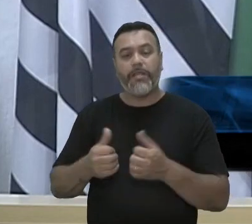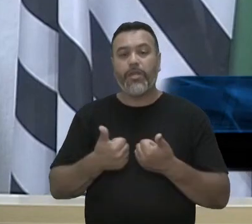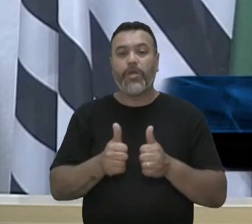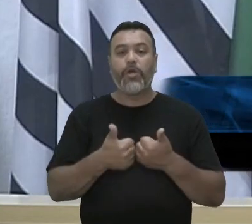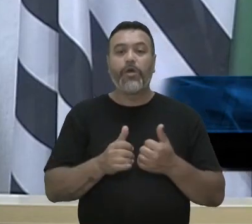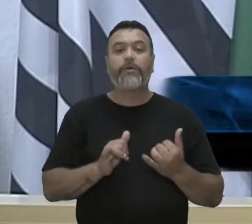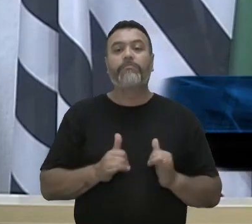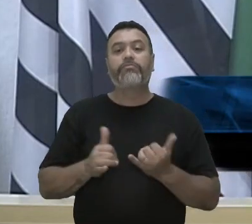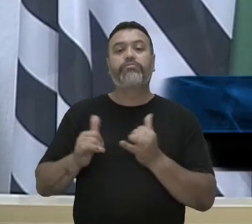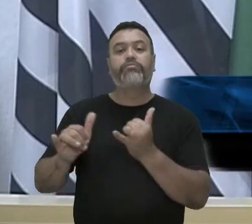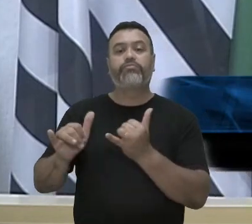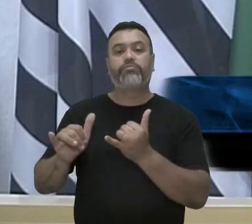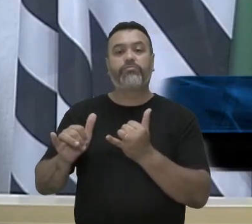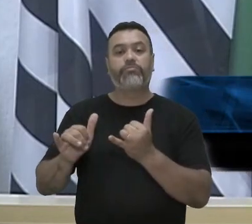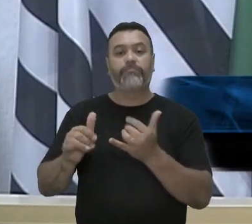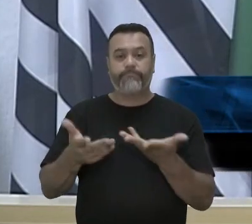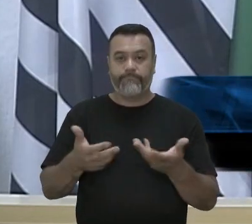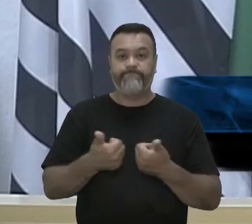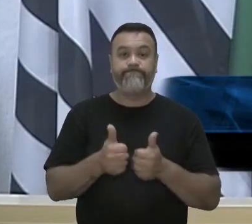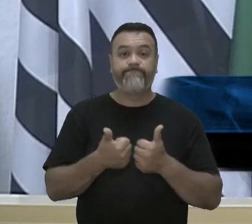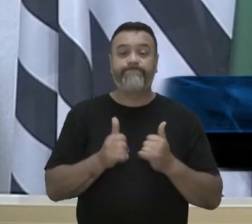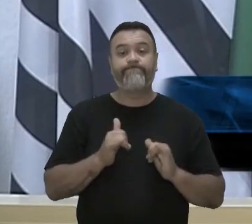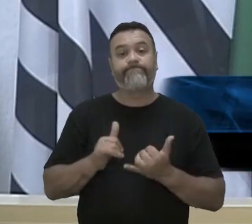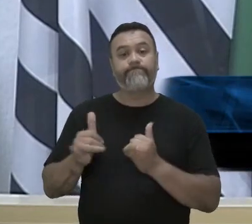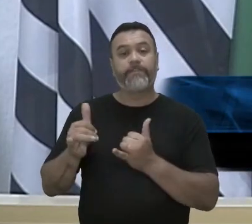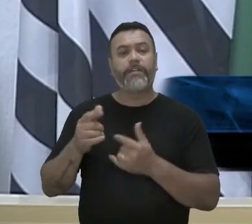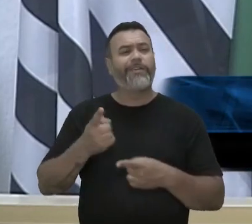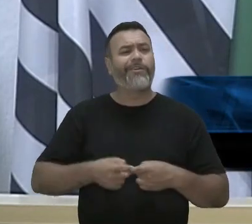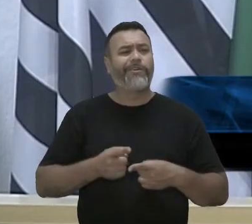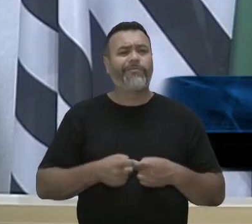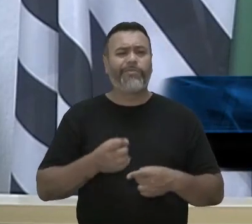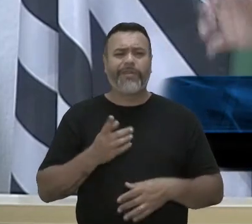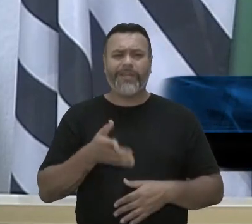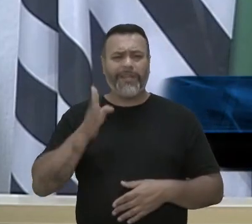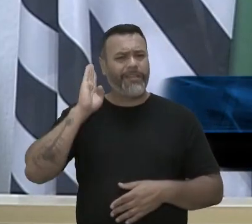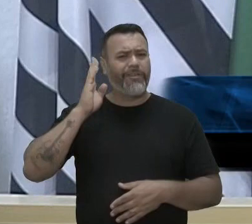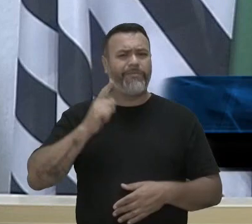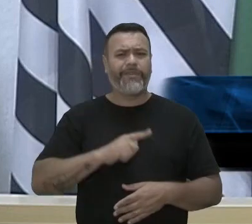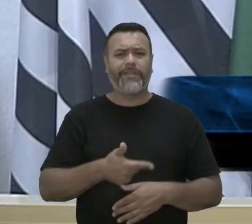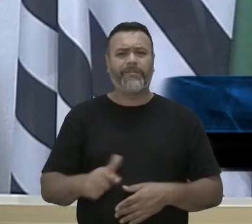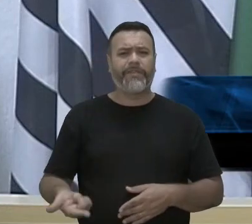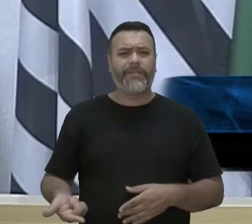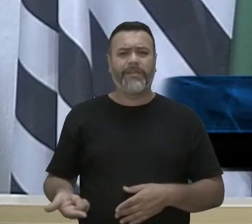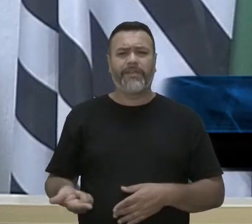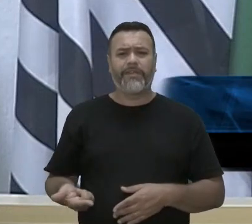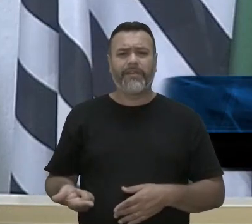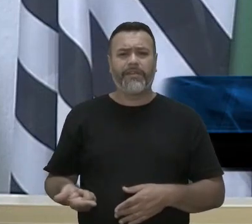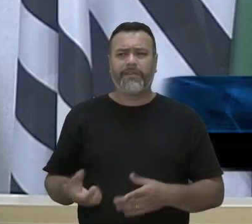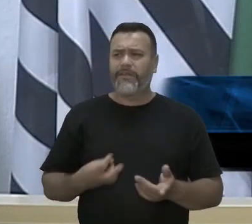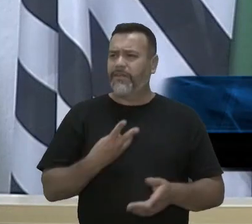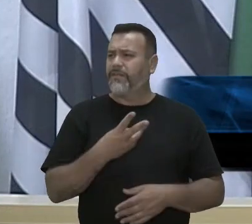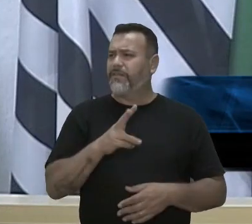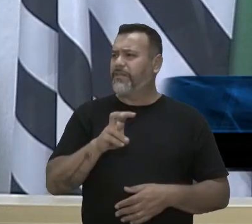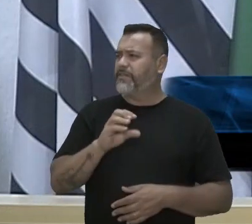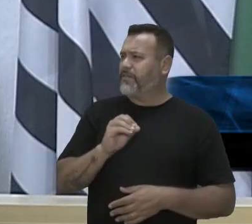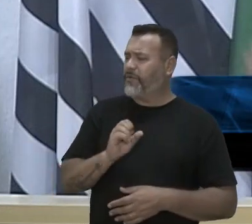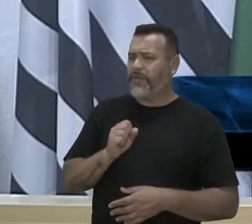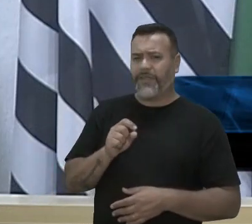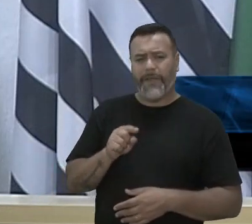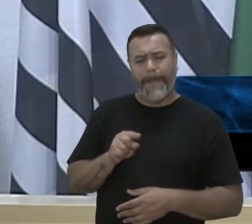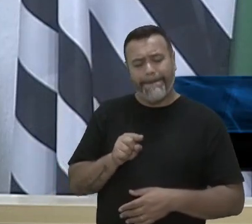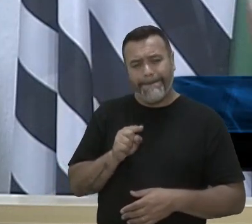ônibus elétrico porque Taubaté não tem Taubaté é uma cidade de 350 mil habitantes